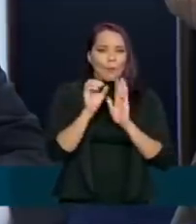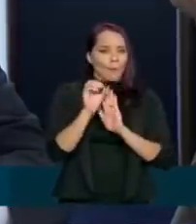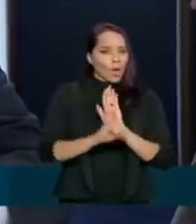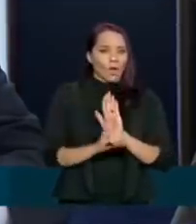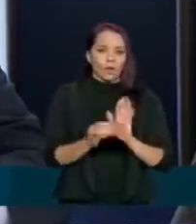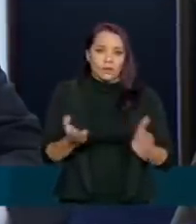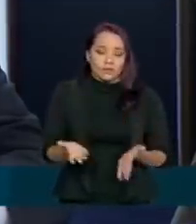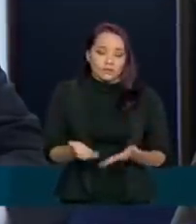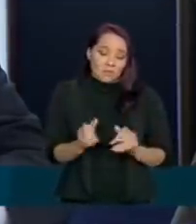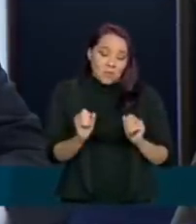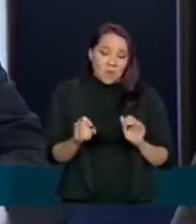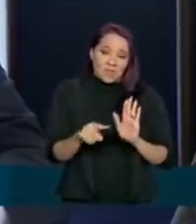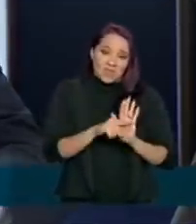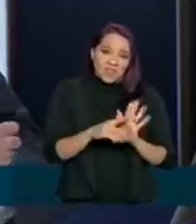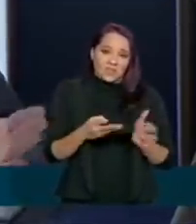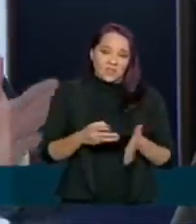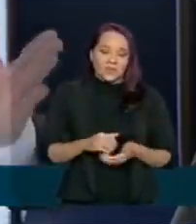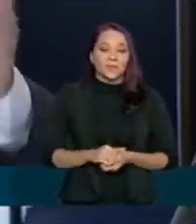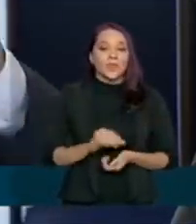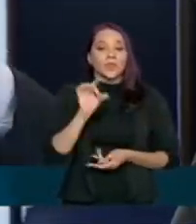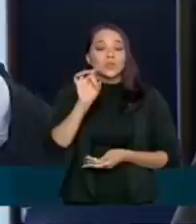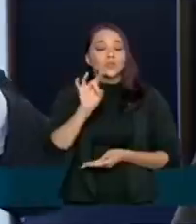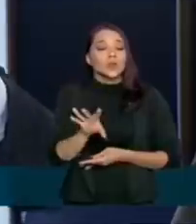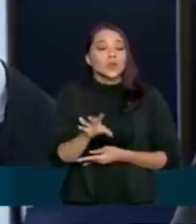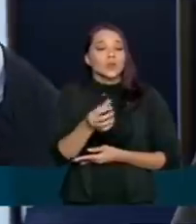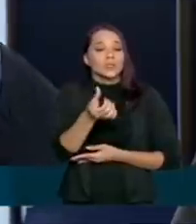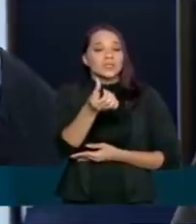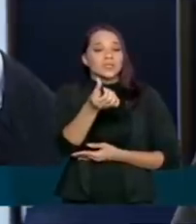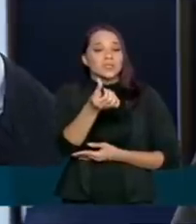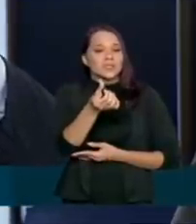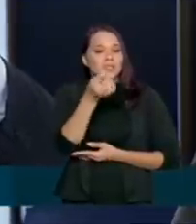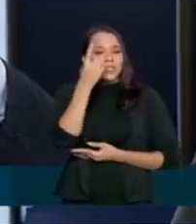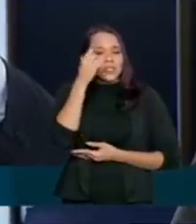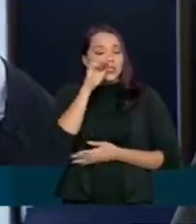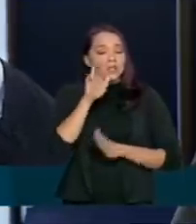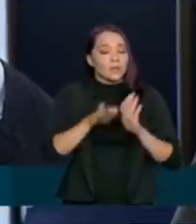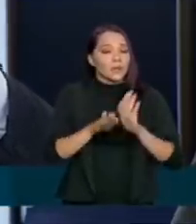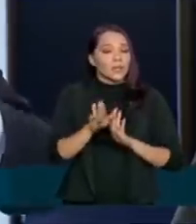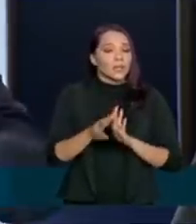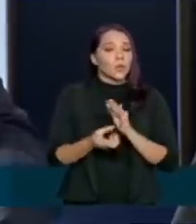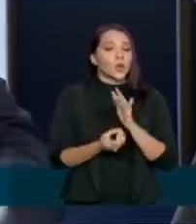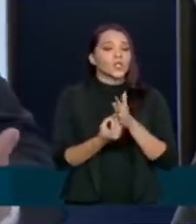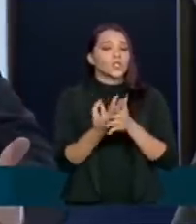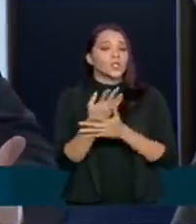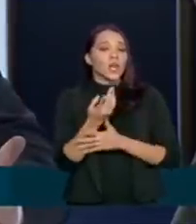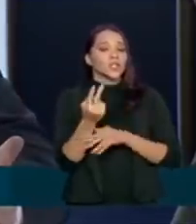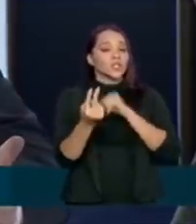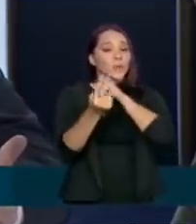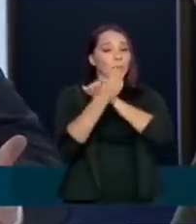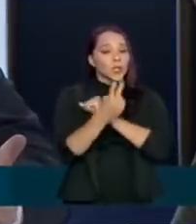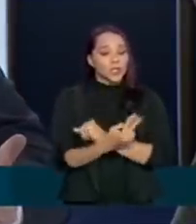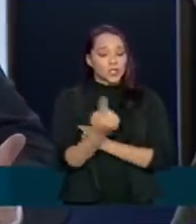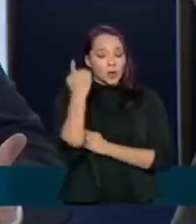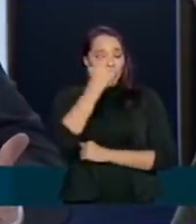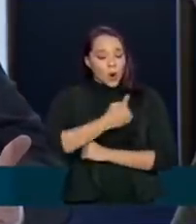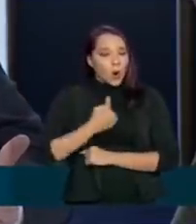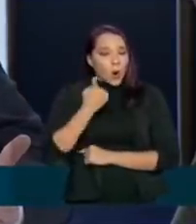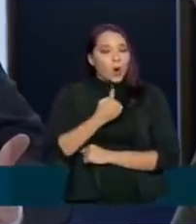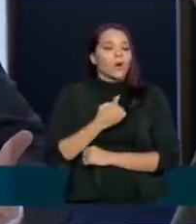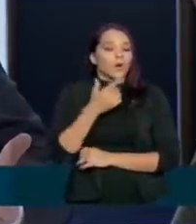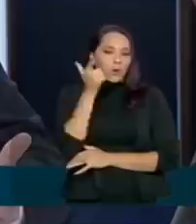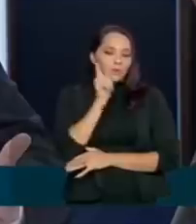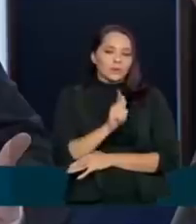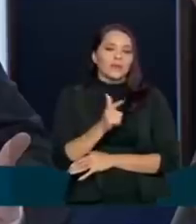enorme. Só a partir de um certo grau da curva que você passa a ter, efetivamente,